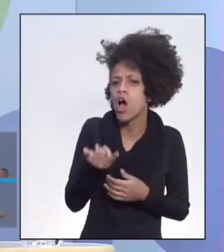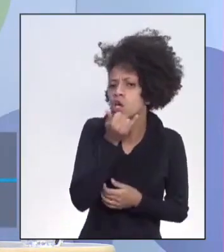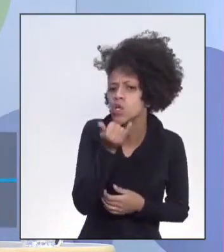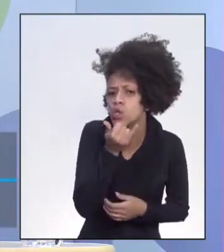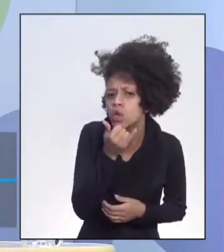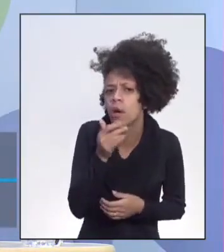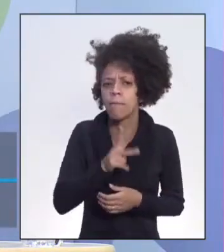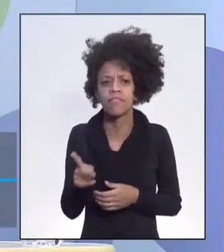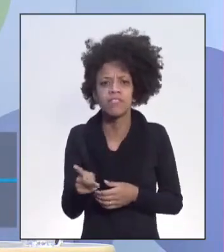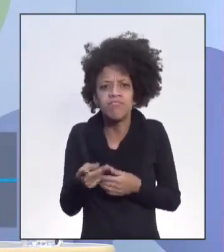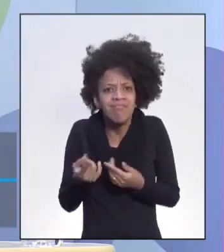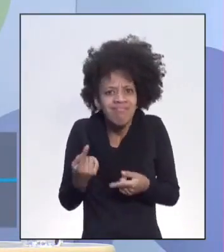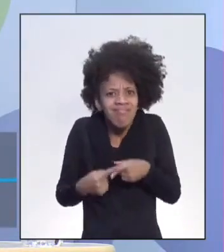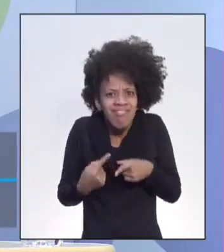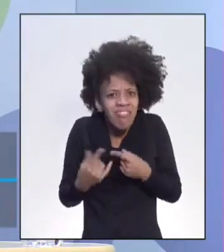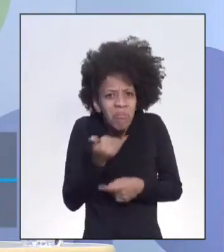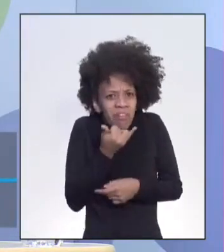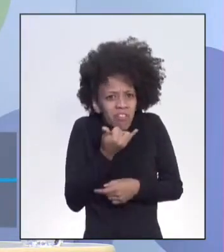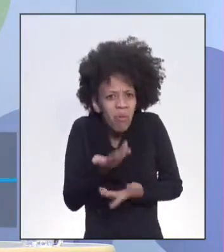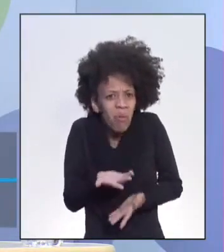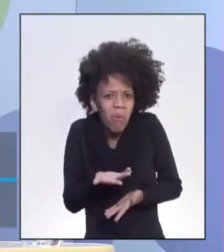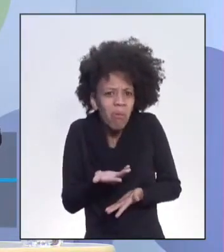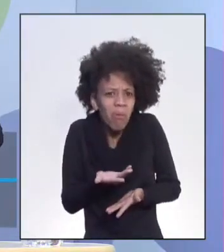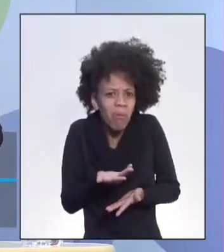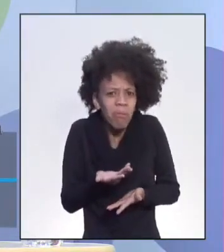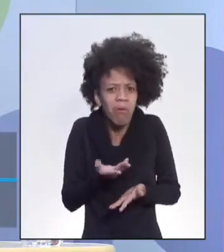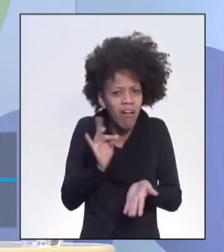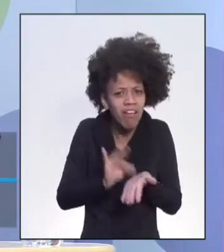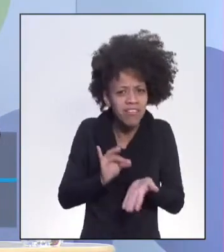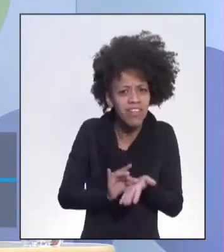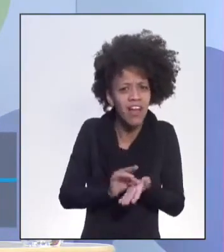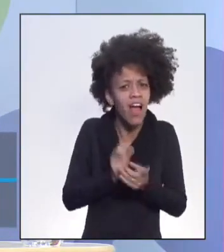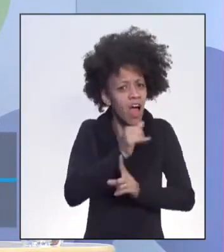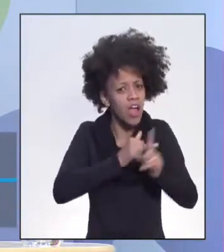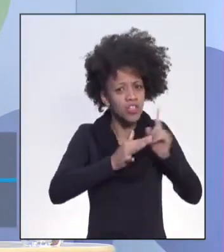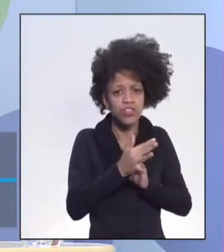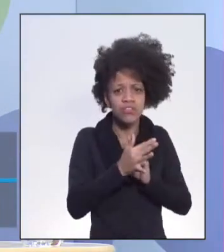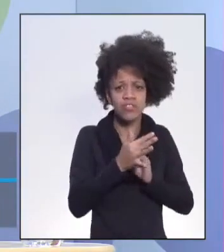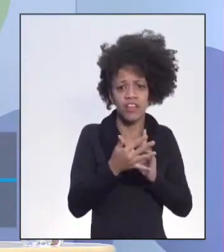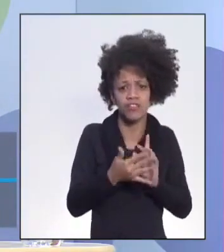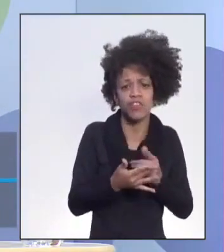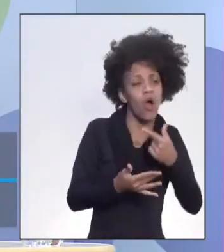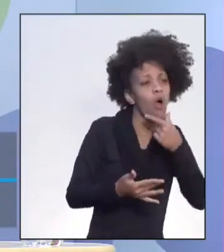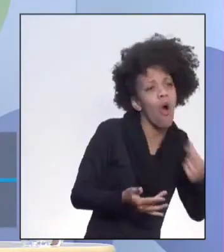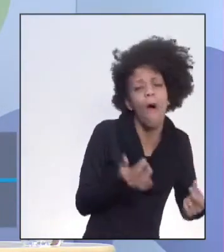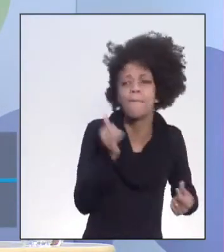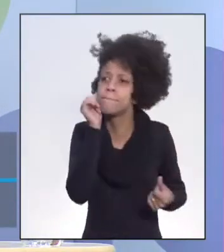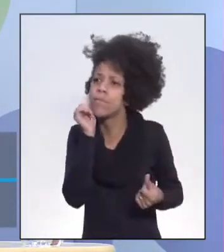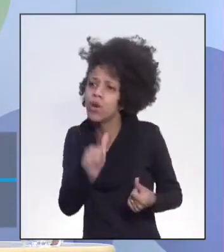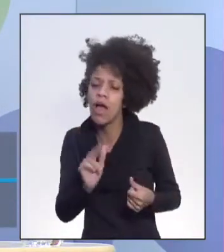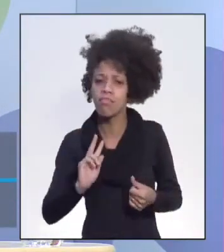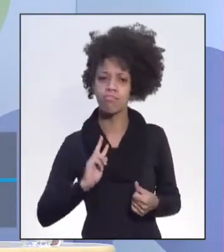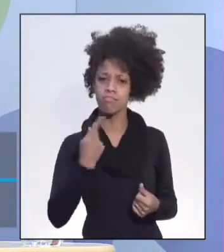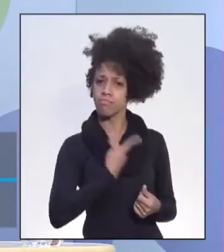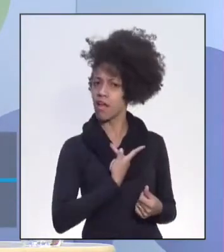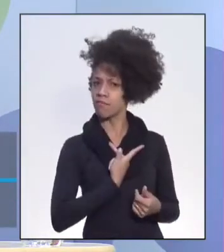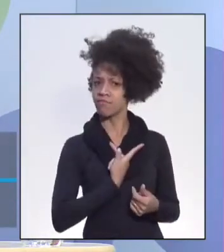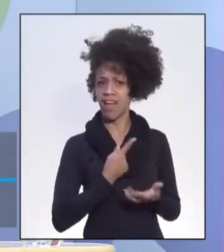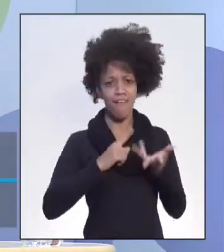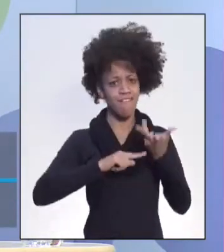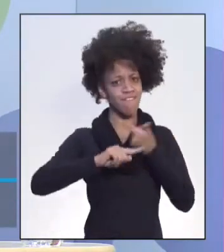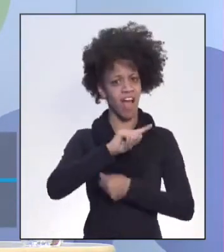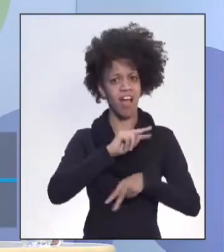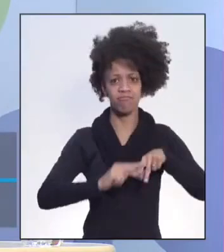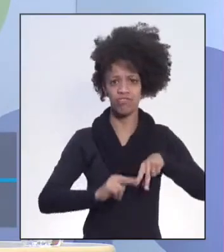por ser homem, mas desculpa pelo quê? Né? Justamente, a sociedade é composta por homens, mulheres, trans, tem muita gente.